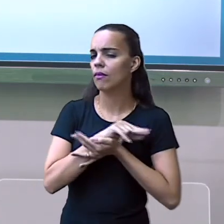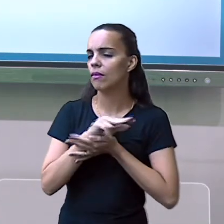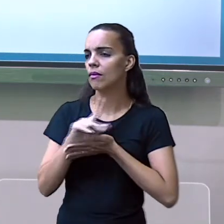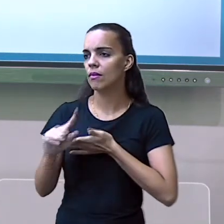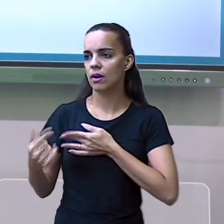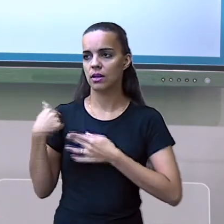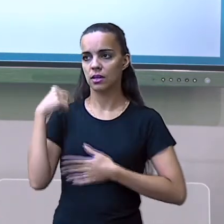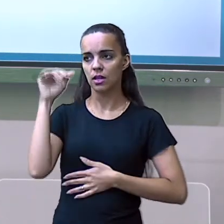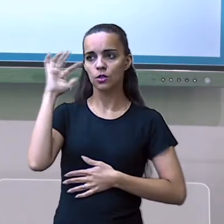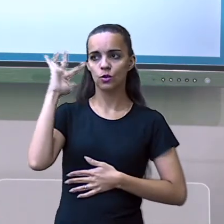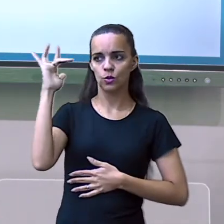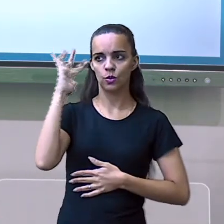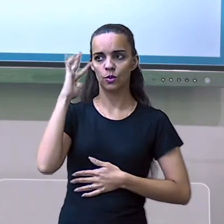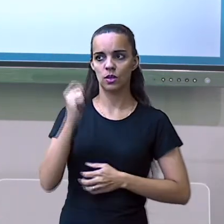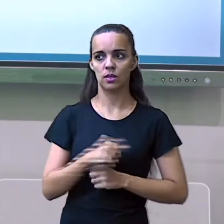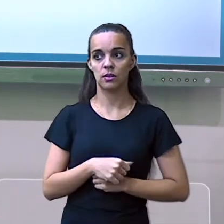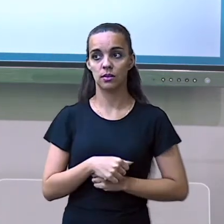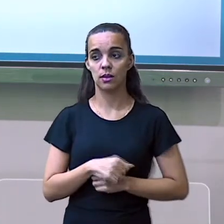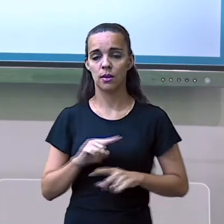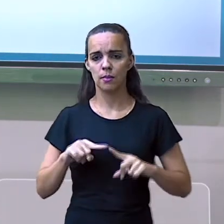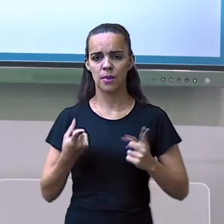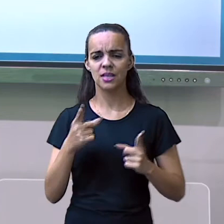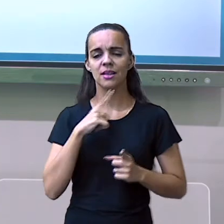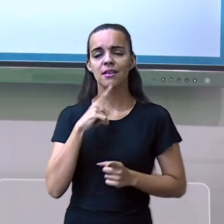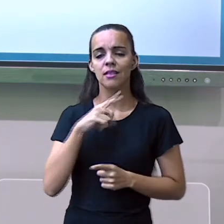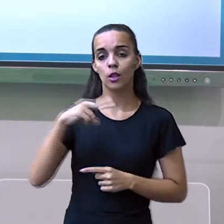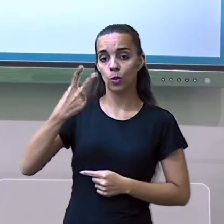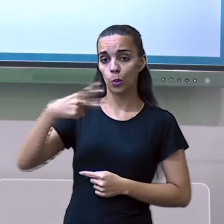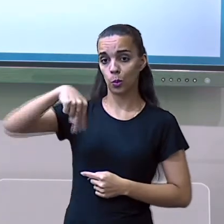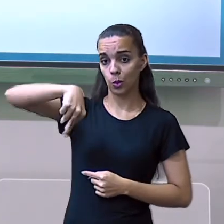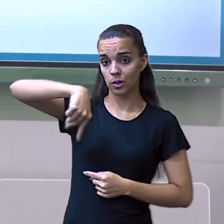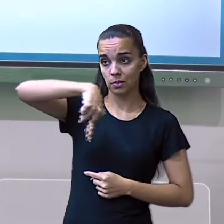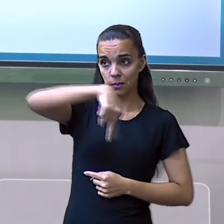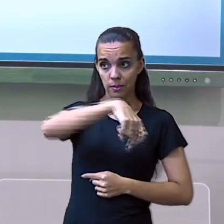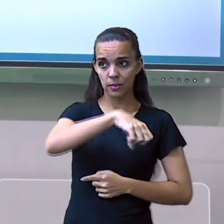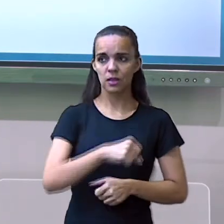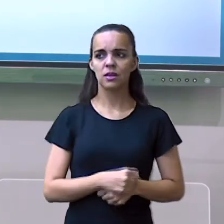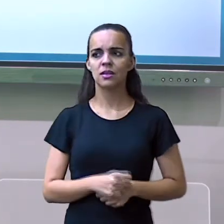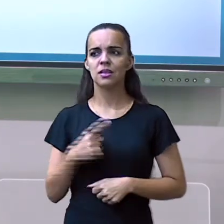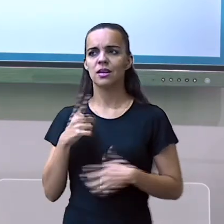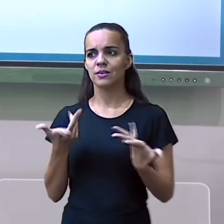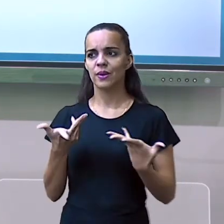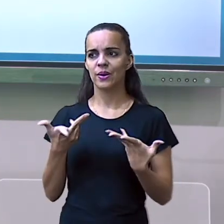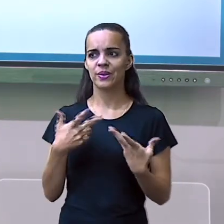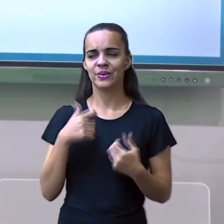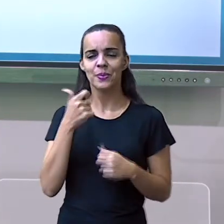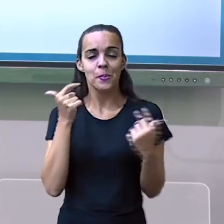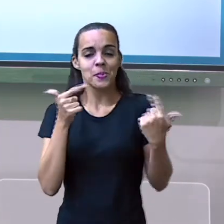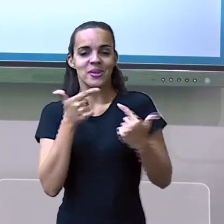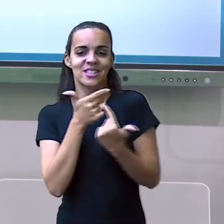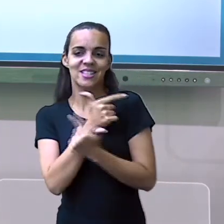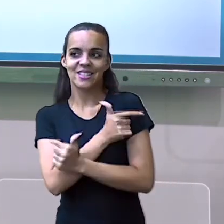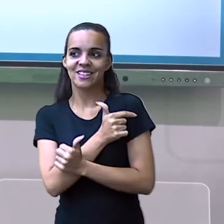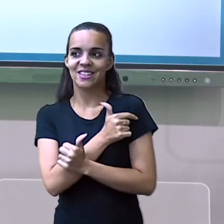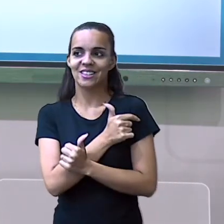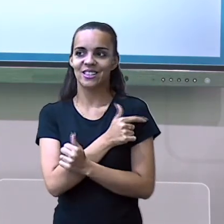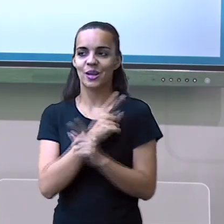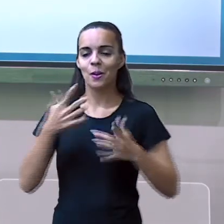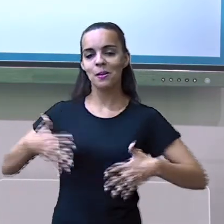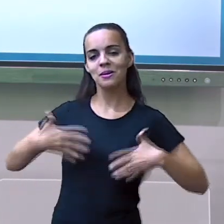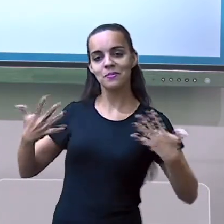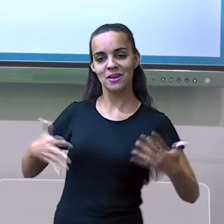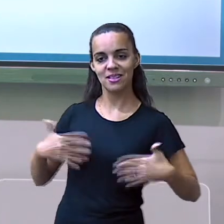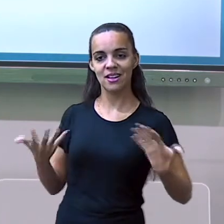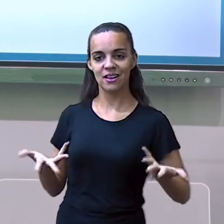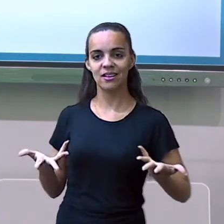além de querer ter duas pernas, ser mais serelepe, ser mais risonho, mais moleque, não